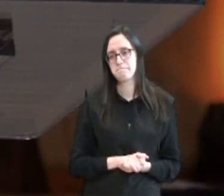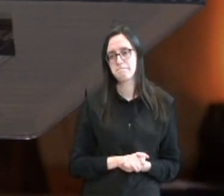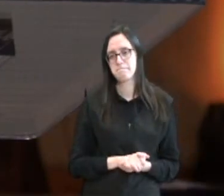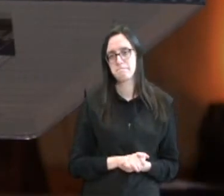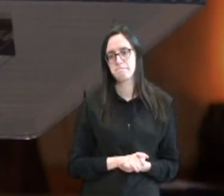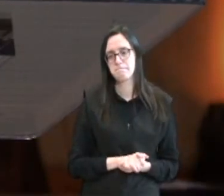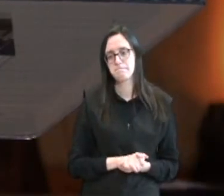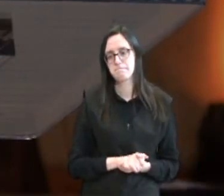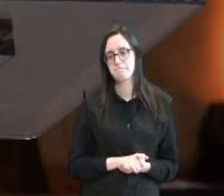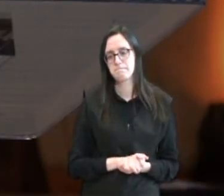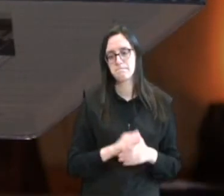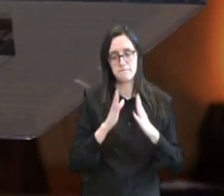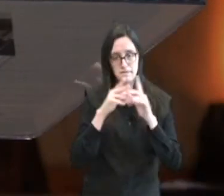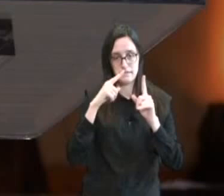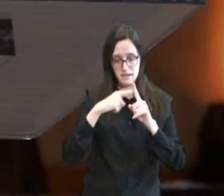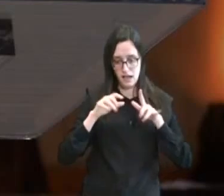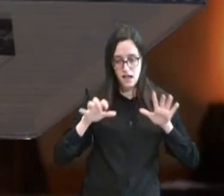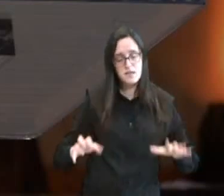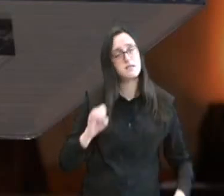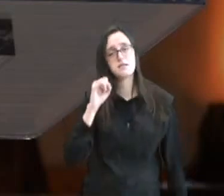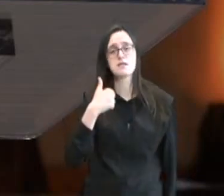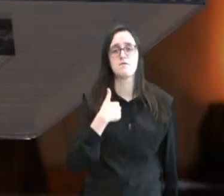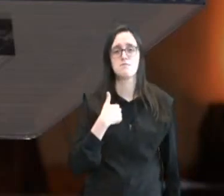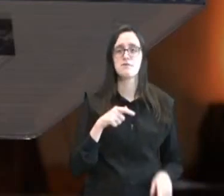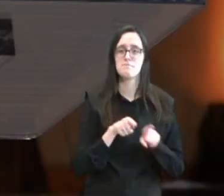E a igreja só será isso se eu for também.